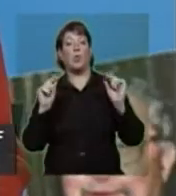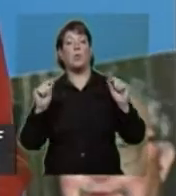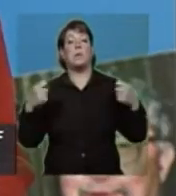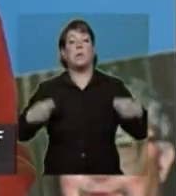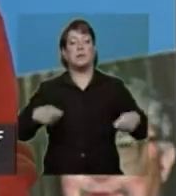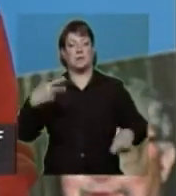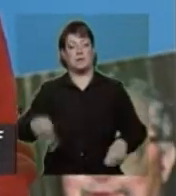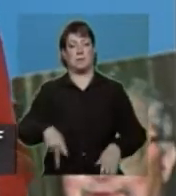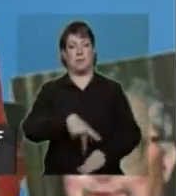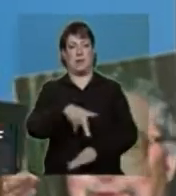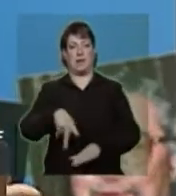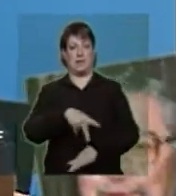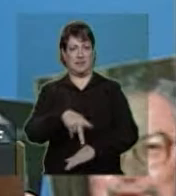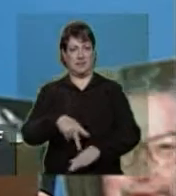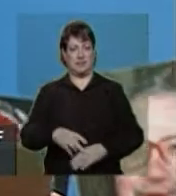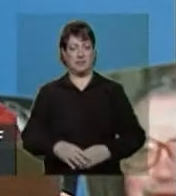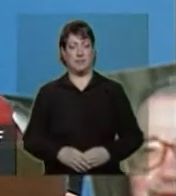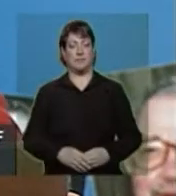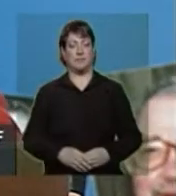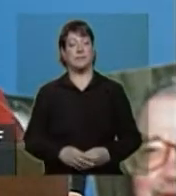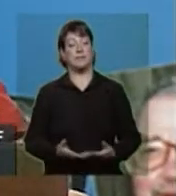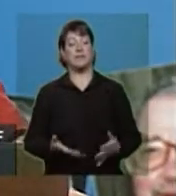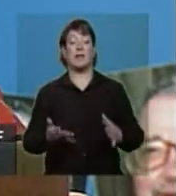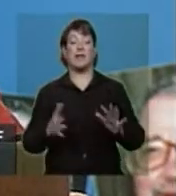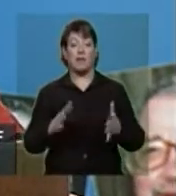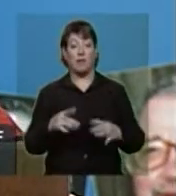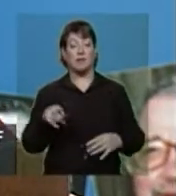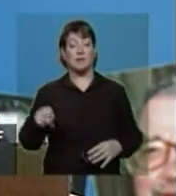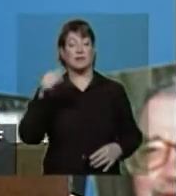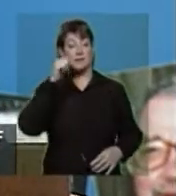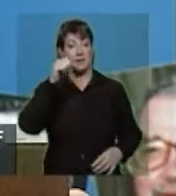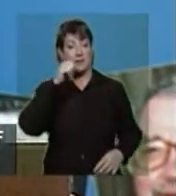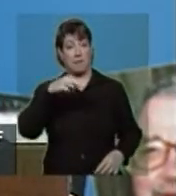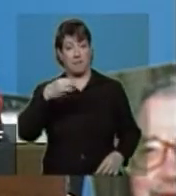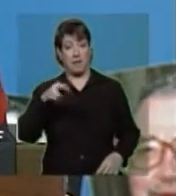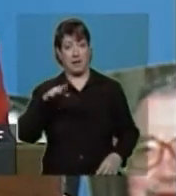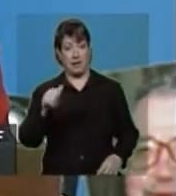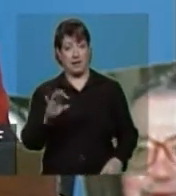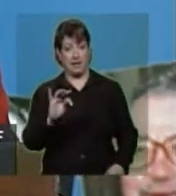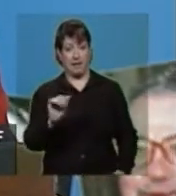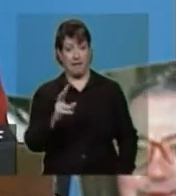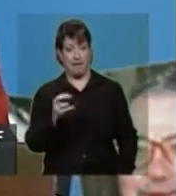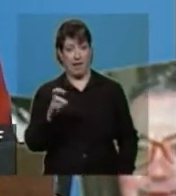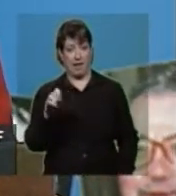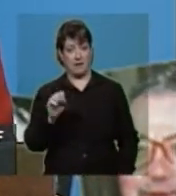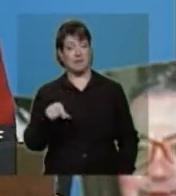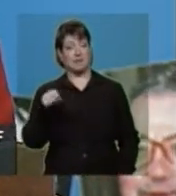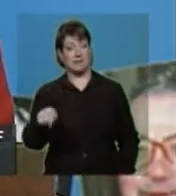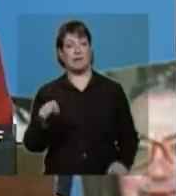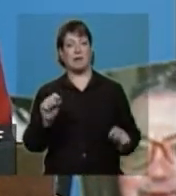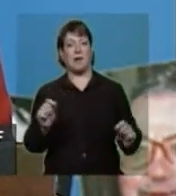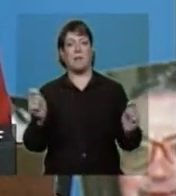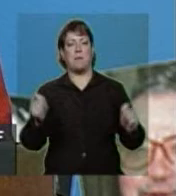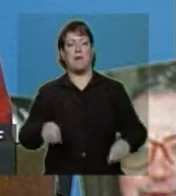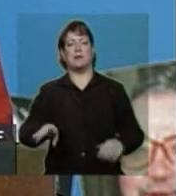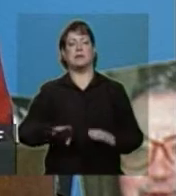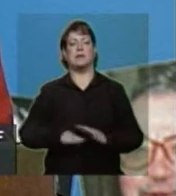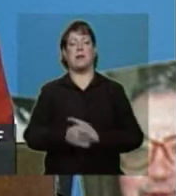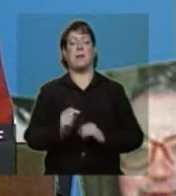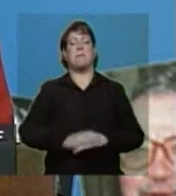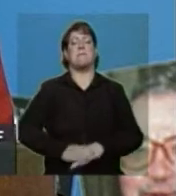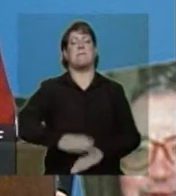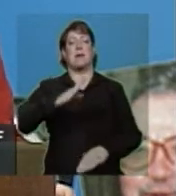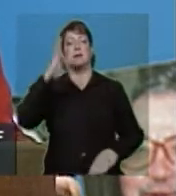país. Talvez a Maria da Conceição Tavares seja a mais brasileira de todos